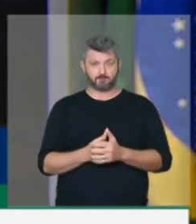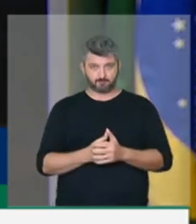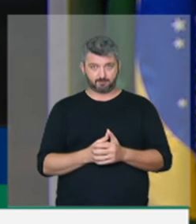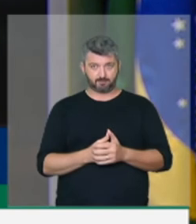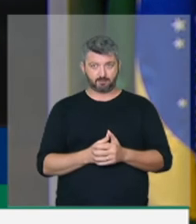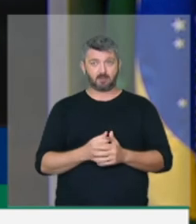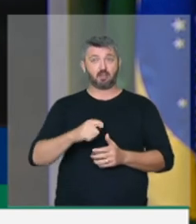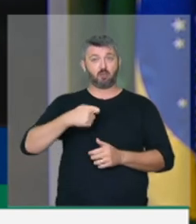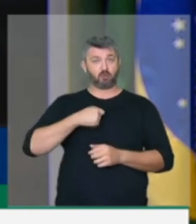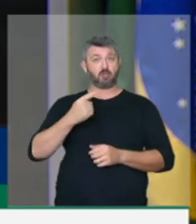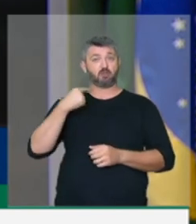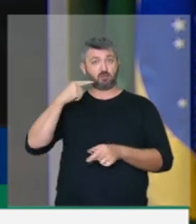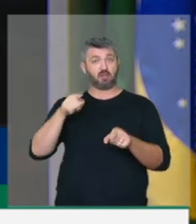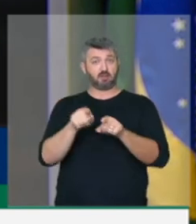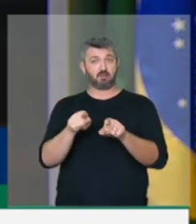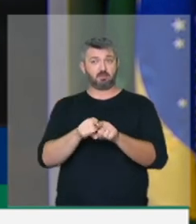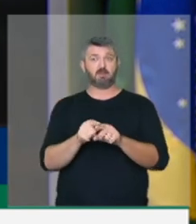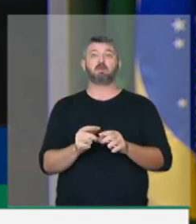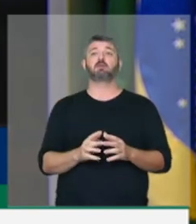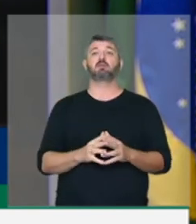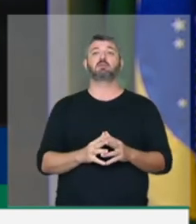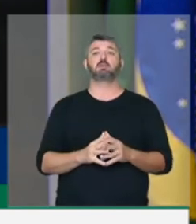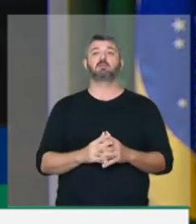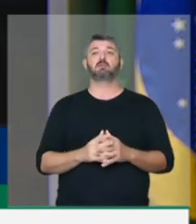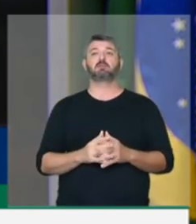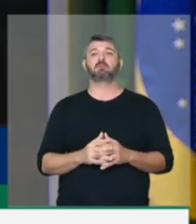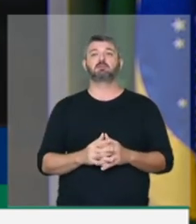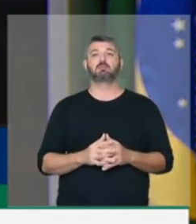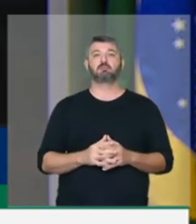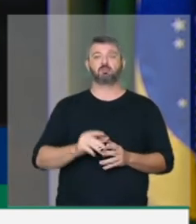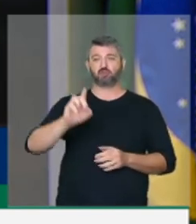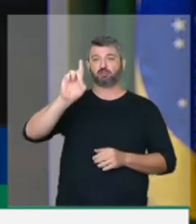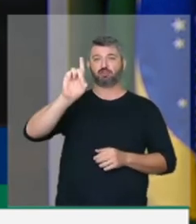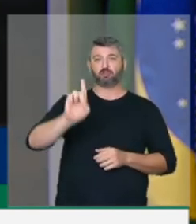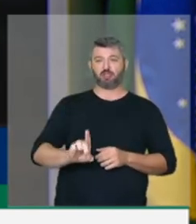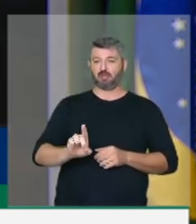como advogado ver o direito sendo